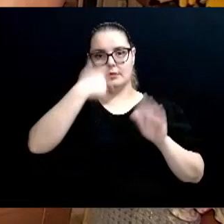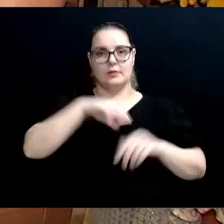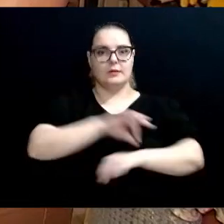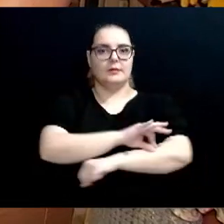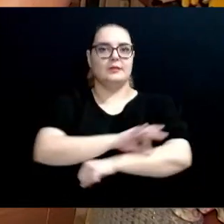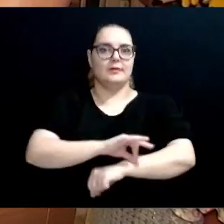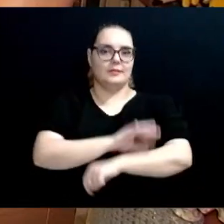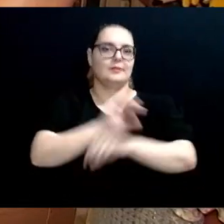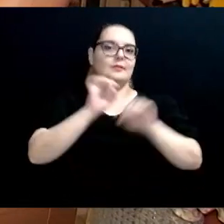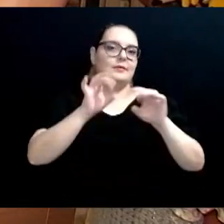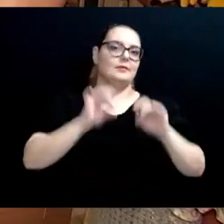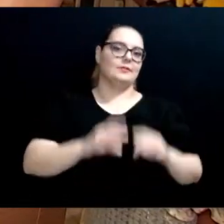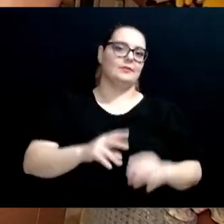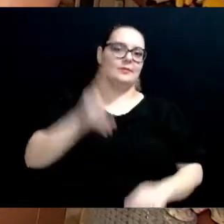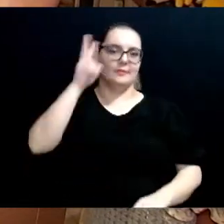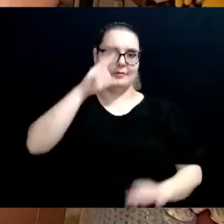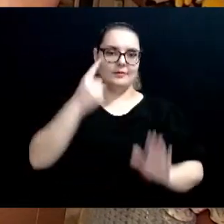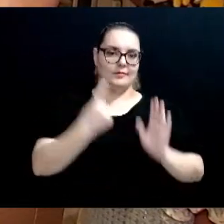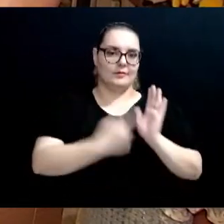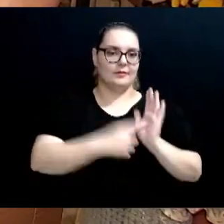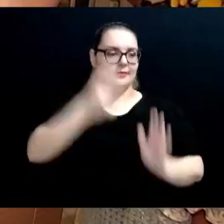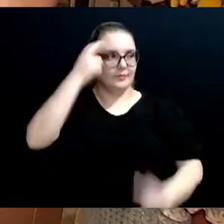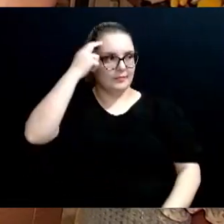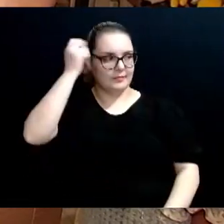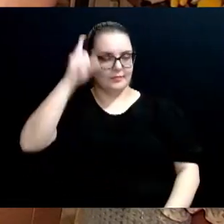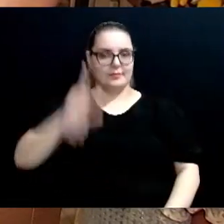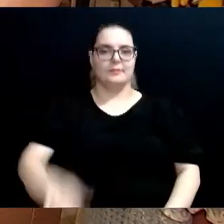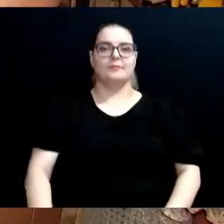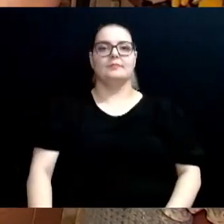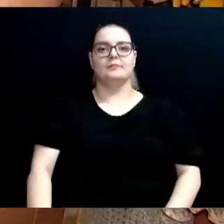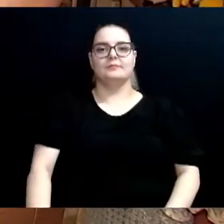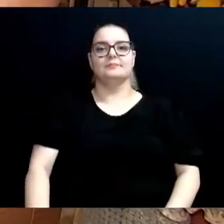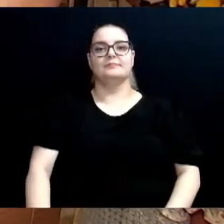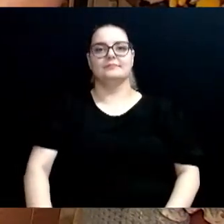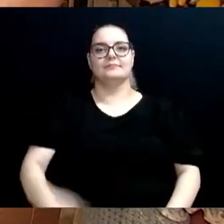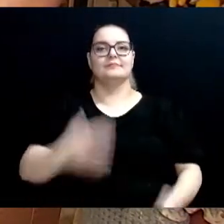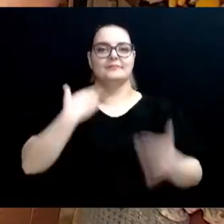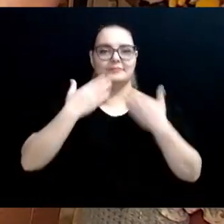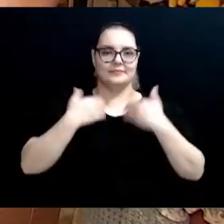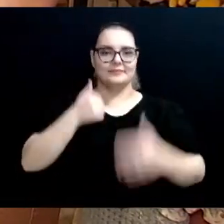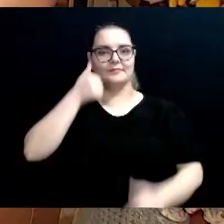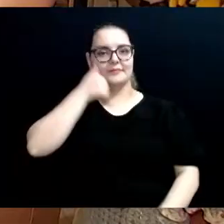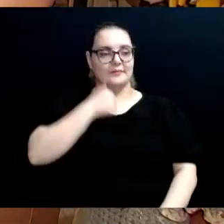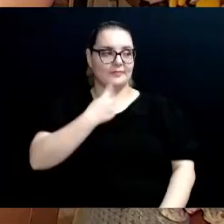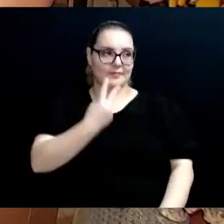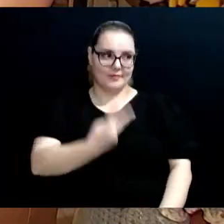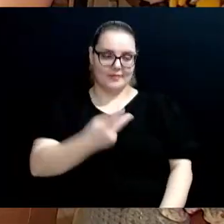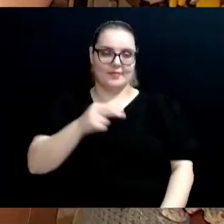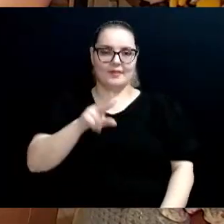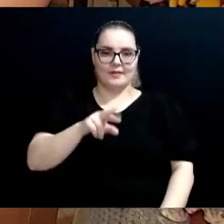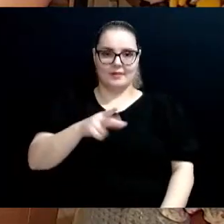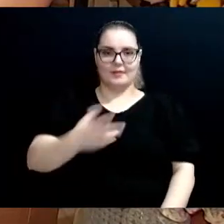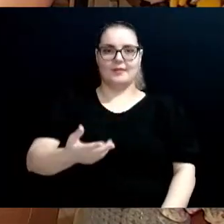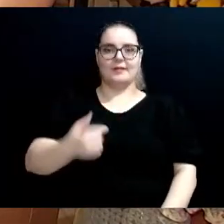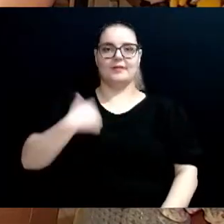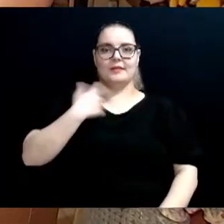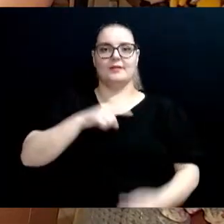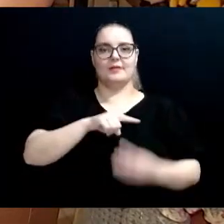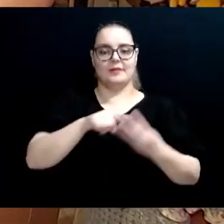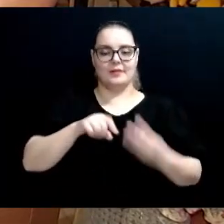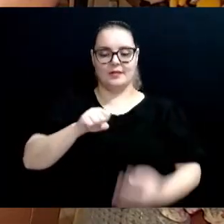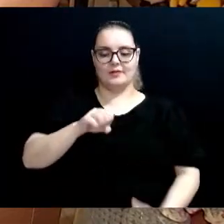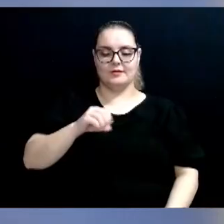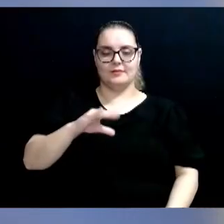Sousas, que é tombada. E eu sou arquiteta, especialista em patrimônio cultural. Aí, conversando com minhas